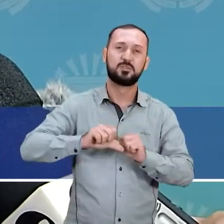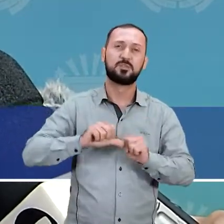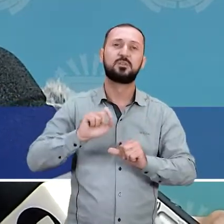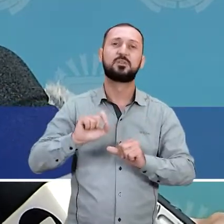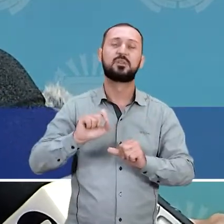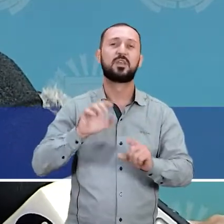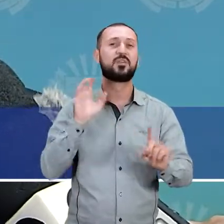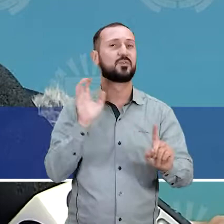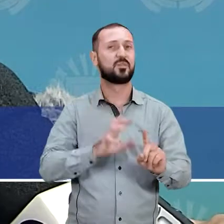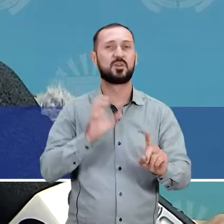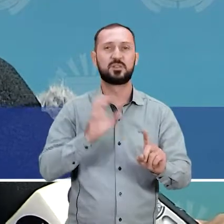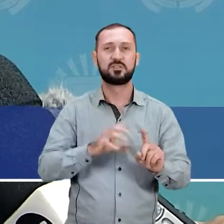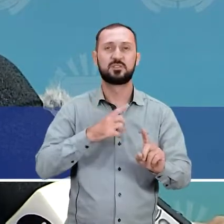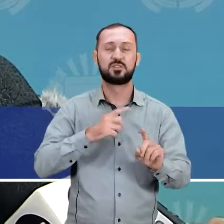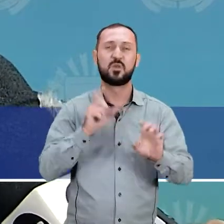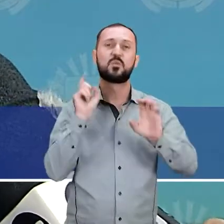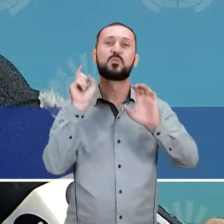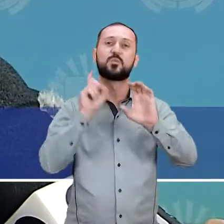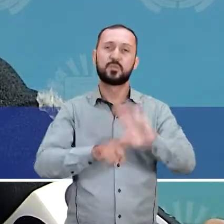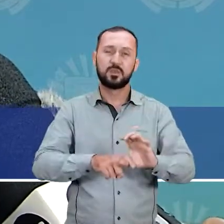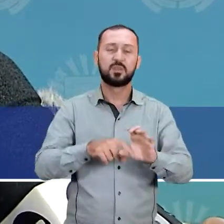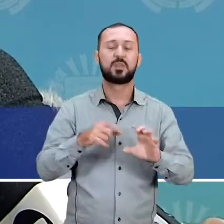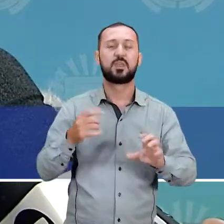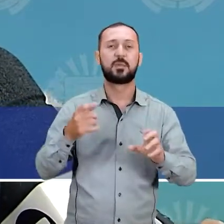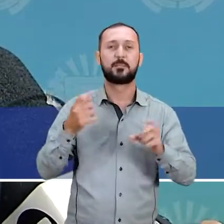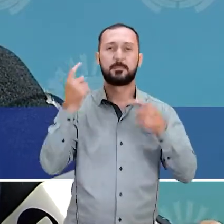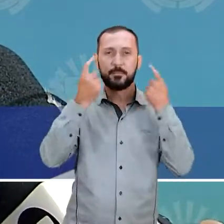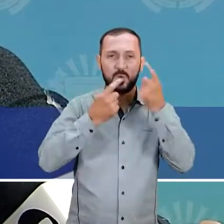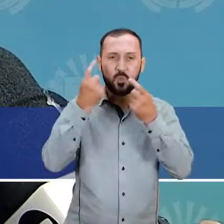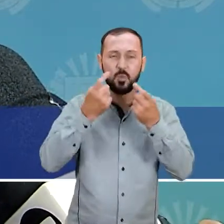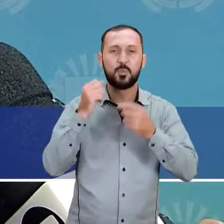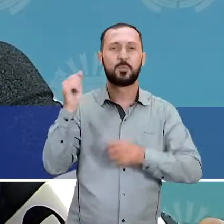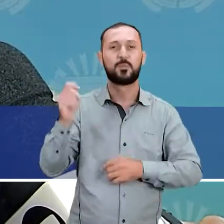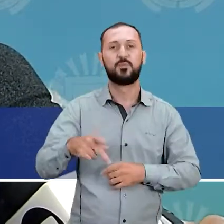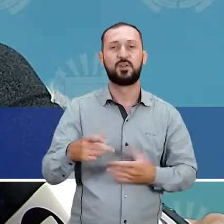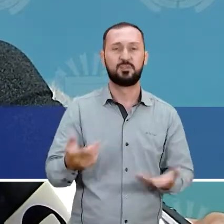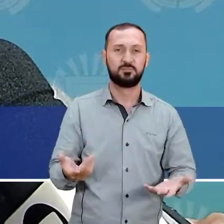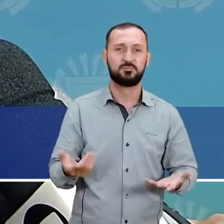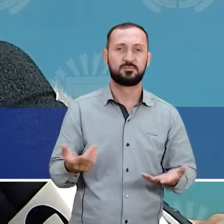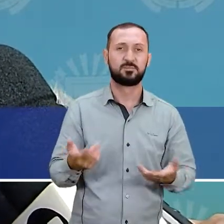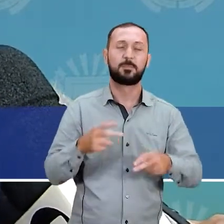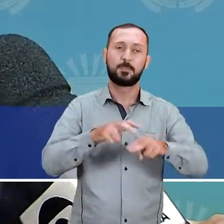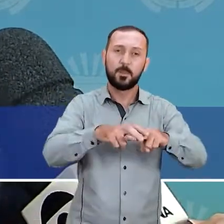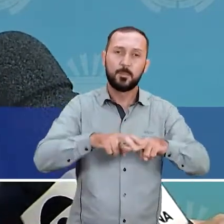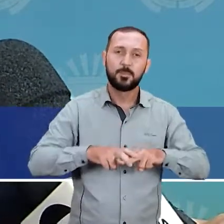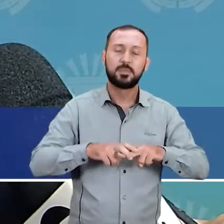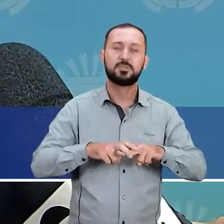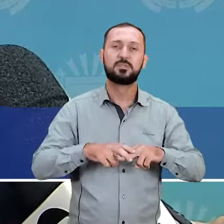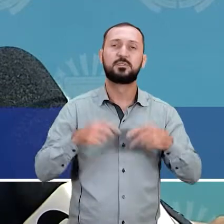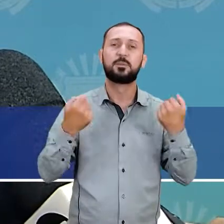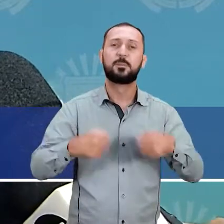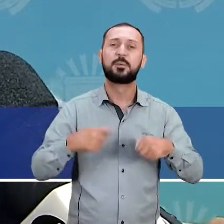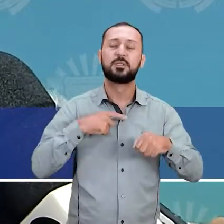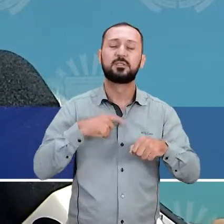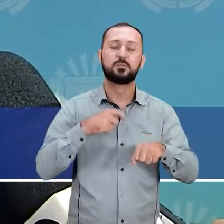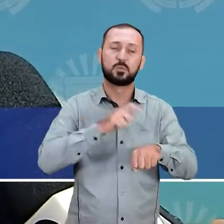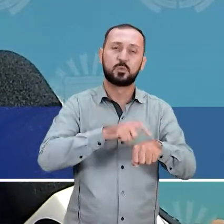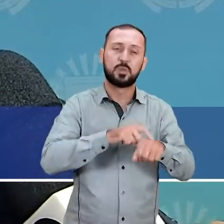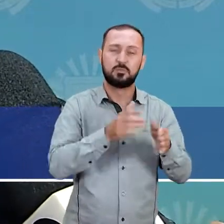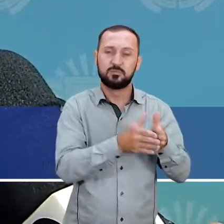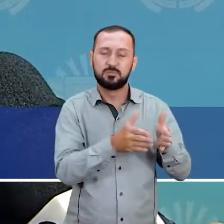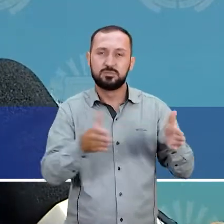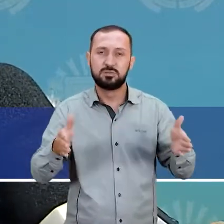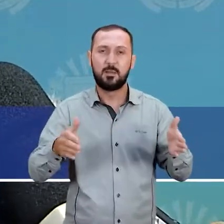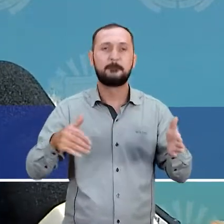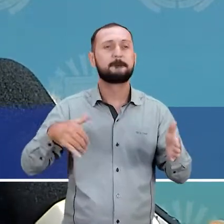de distorção, o que causa realmente um déficit que preocupa na questão da Previdência, e por isso nós necessitamos